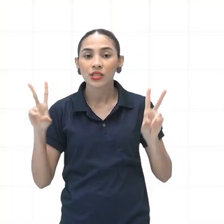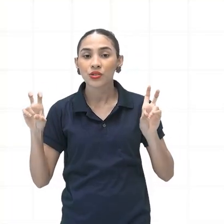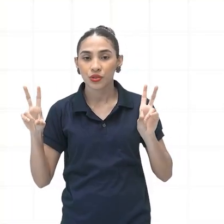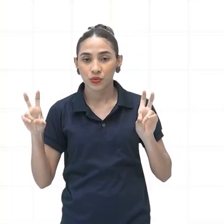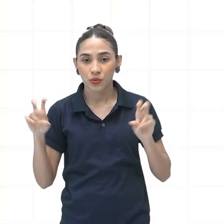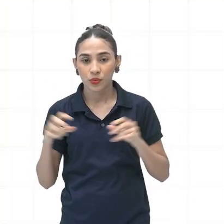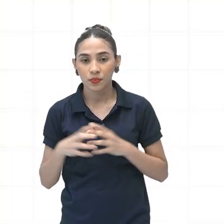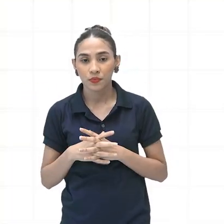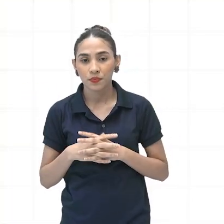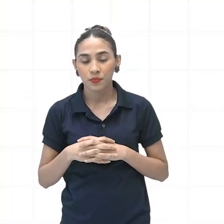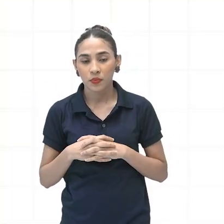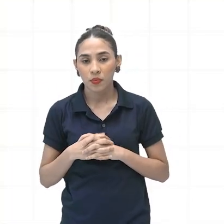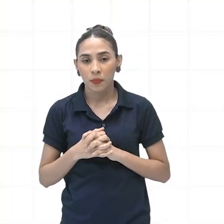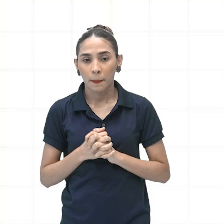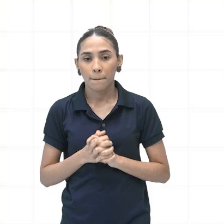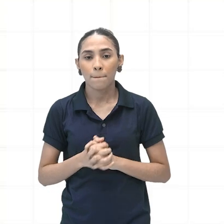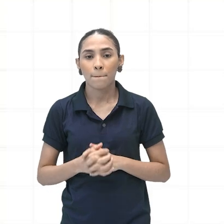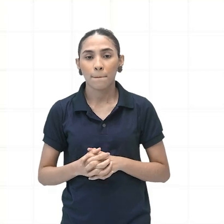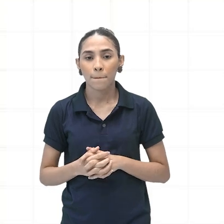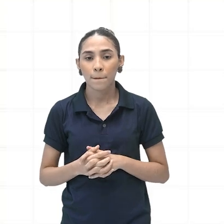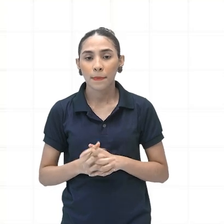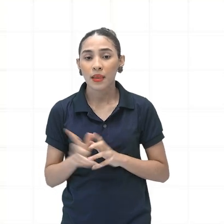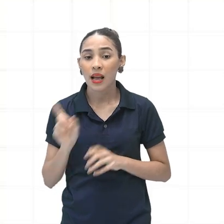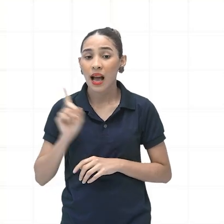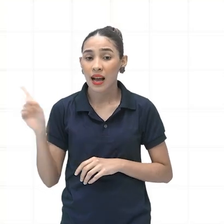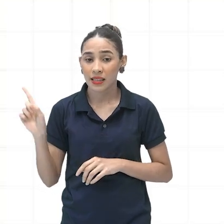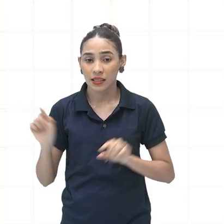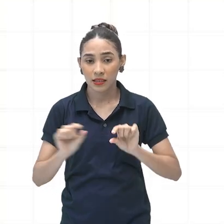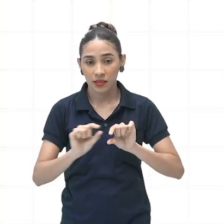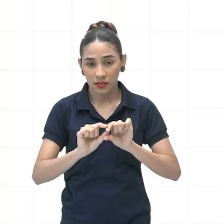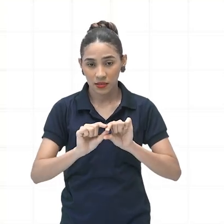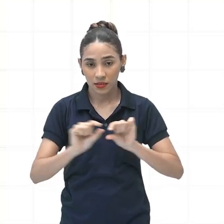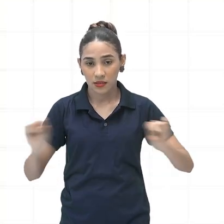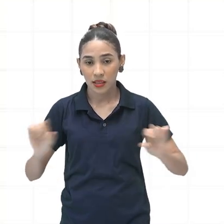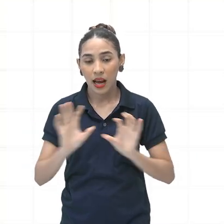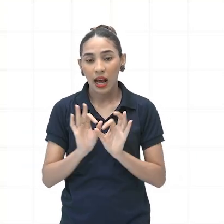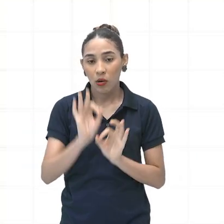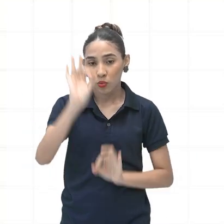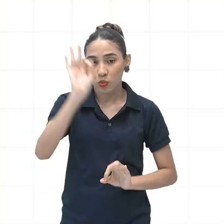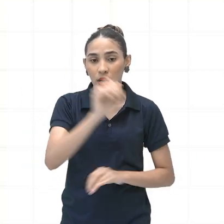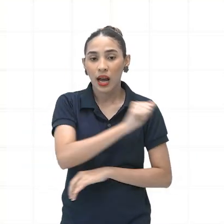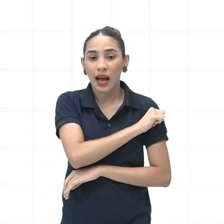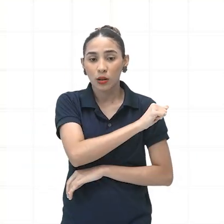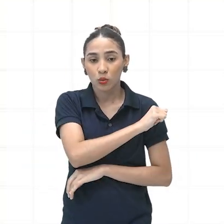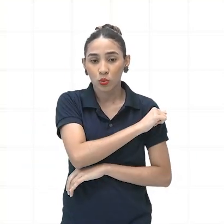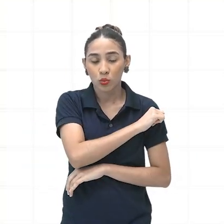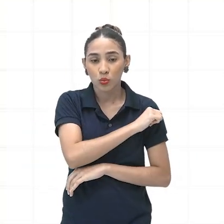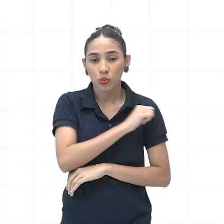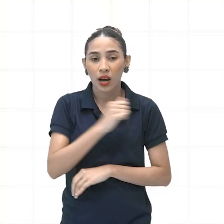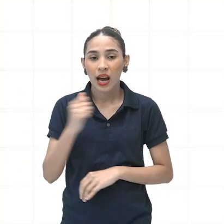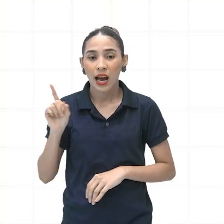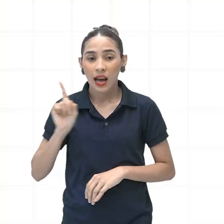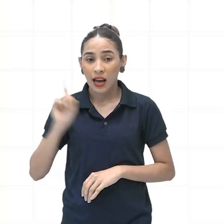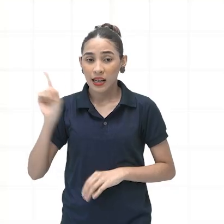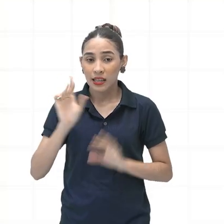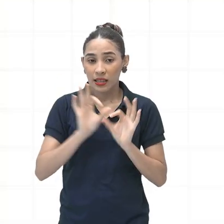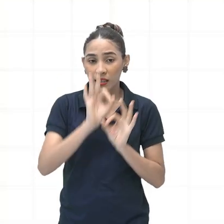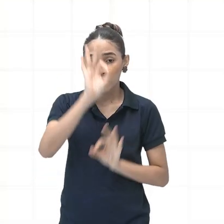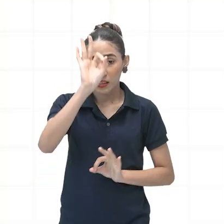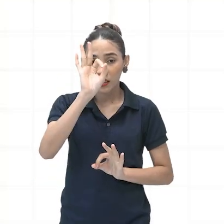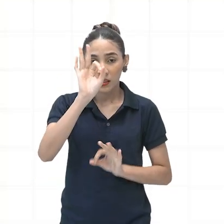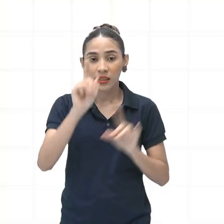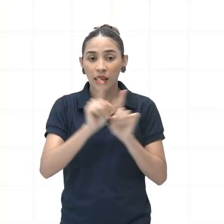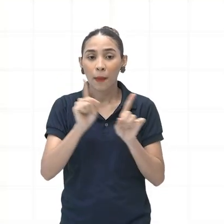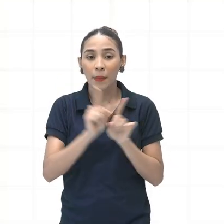Tudo bem? Aqui está expresso a altura dos alunos. E aqui, ó, a frequência